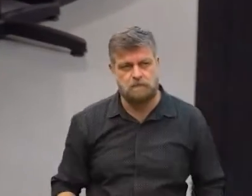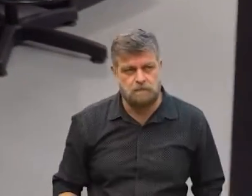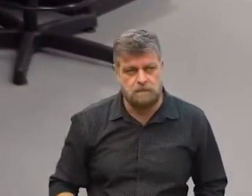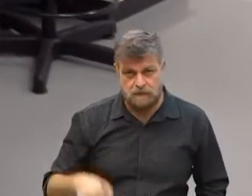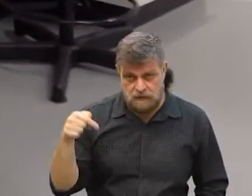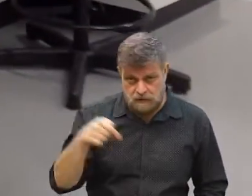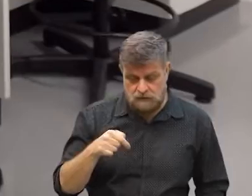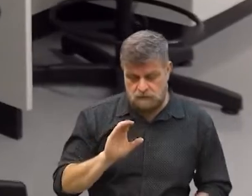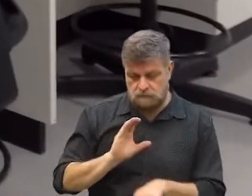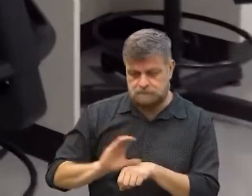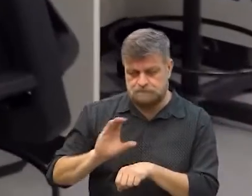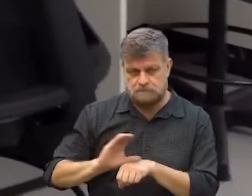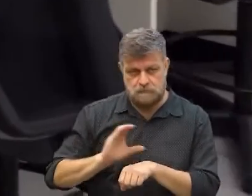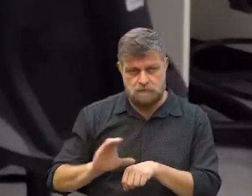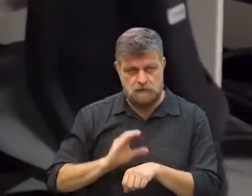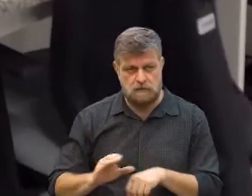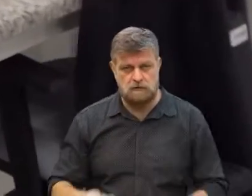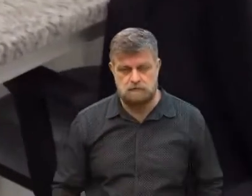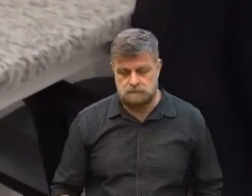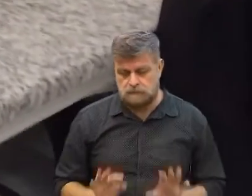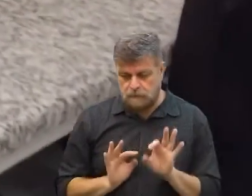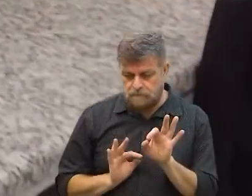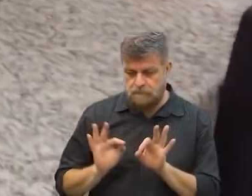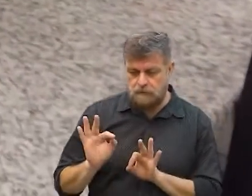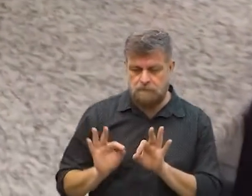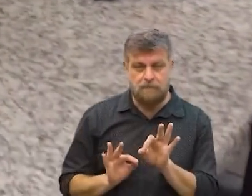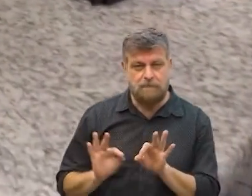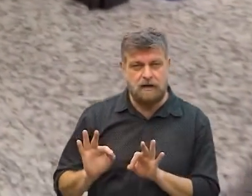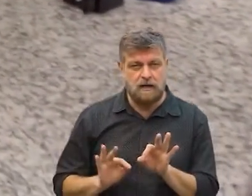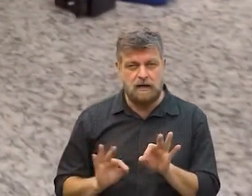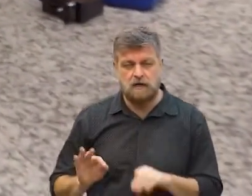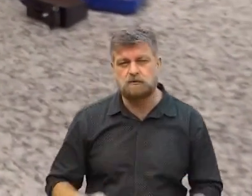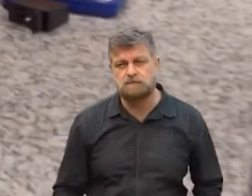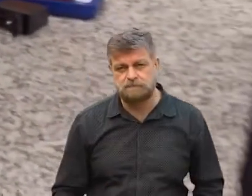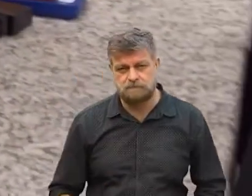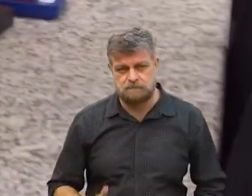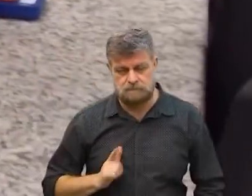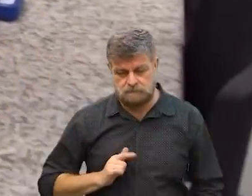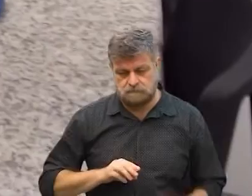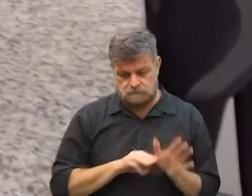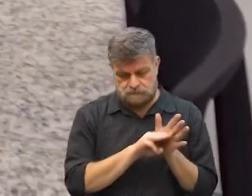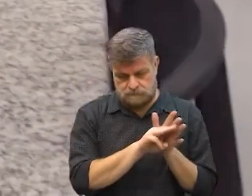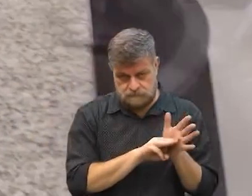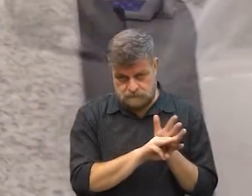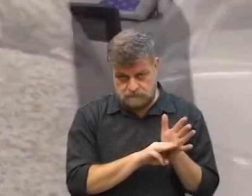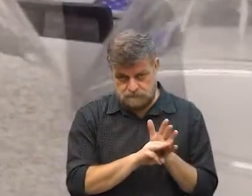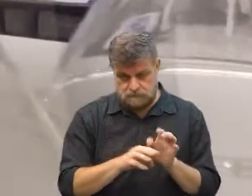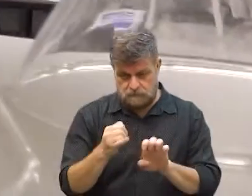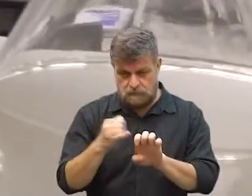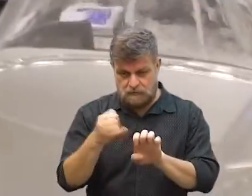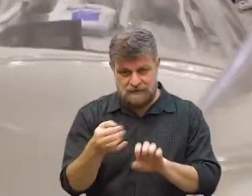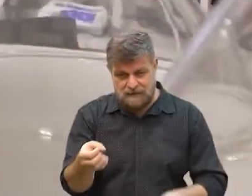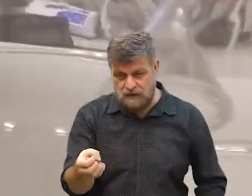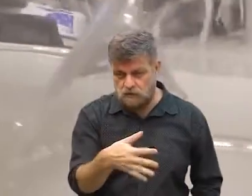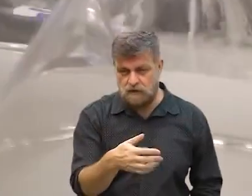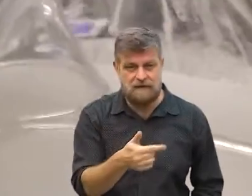o curso é todo montado, né, numa metodologia inovadora, quer dizer, nós